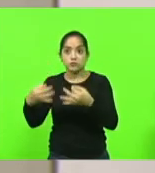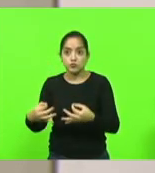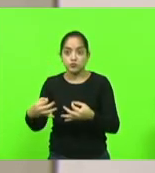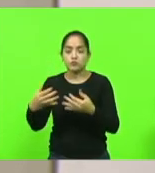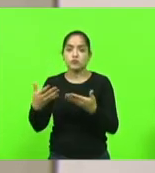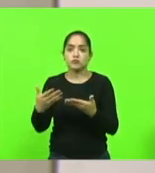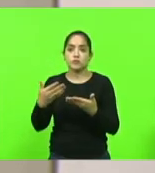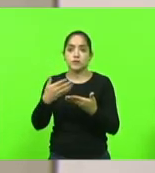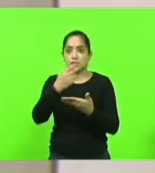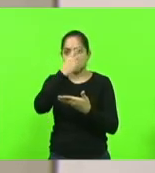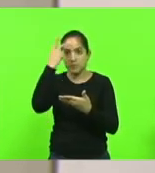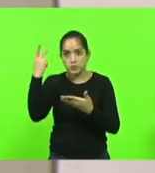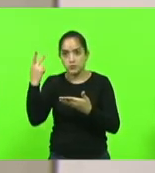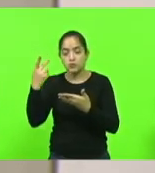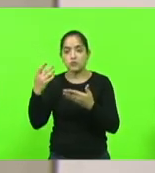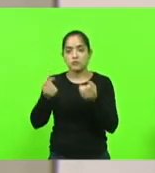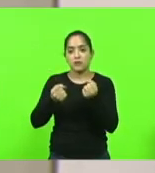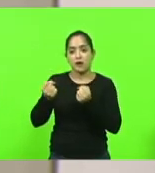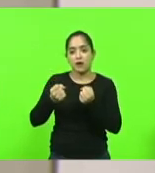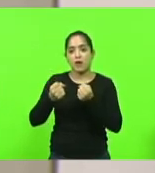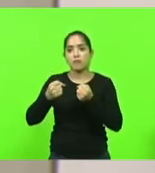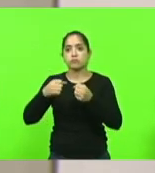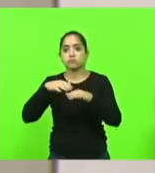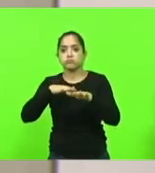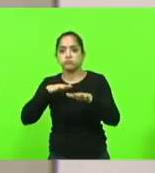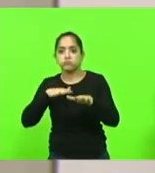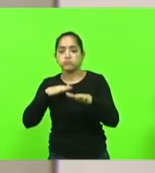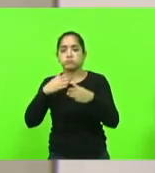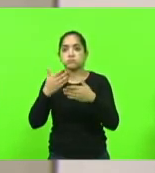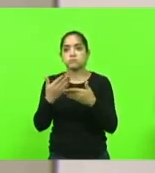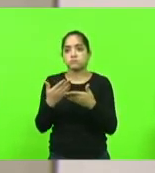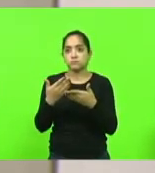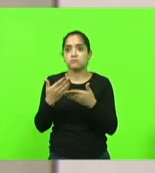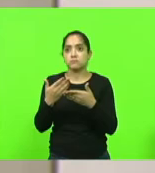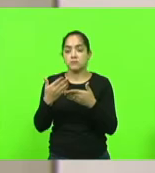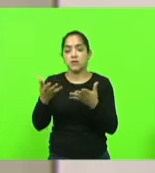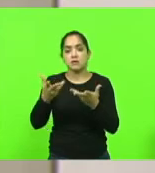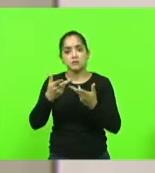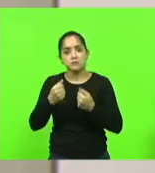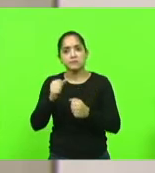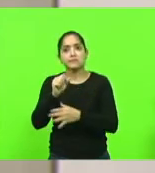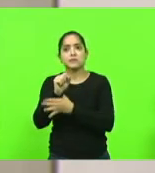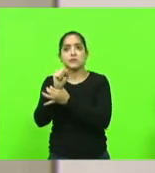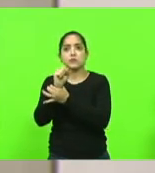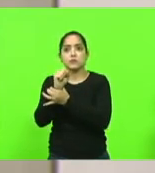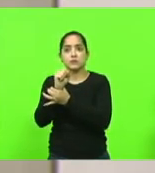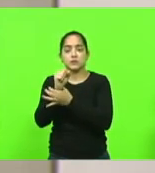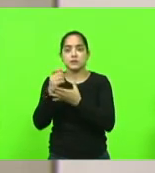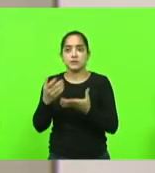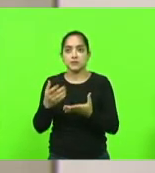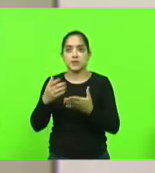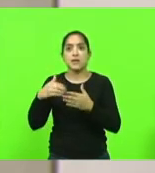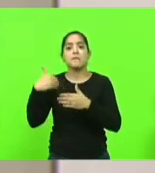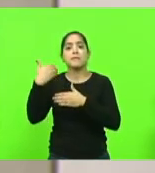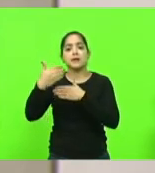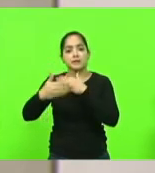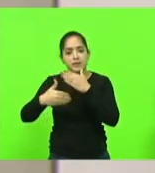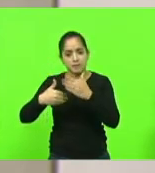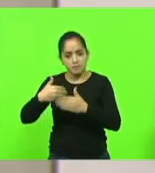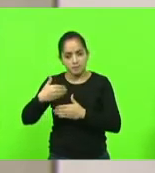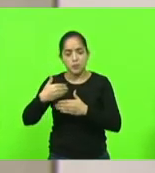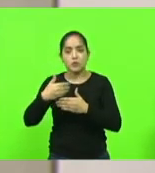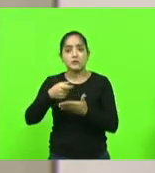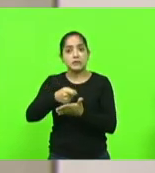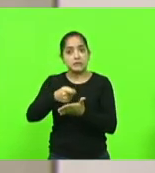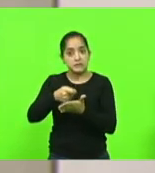nessas rodovias. Primeiro, vamos dar segurança, vamos dar qualidade para a região nas rodovias, para depois fazer a aplicação da multa e exigir